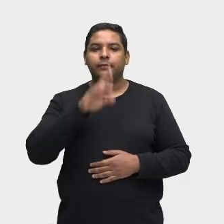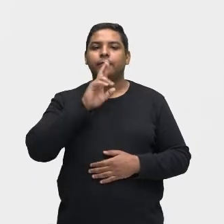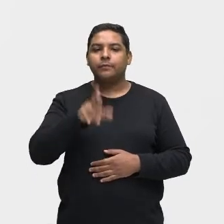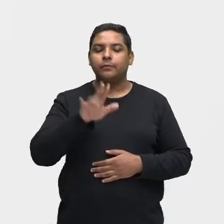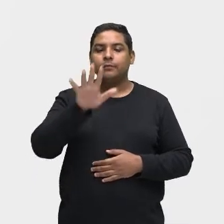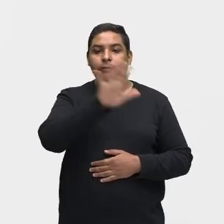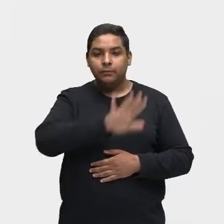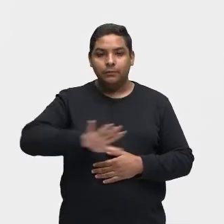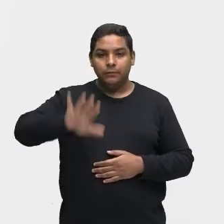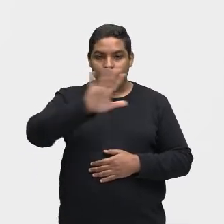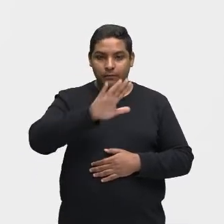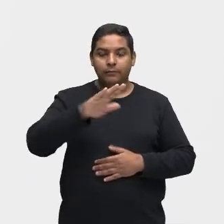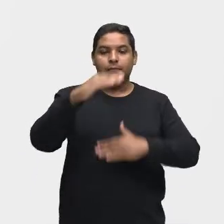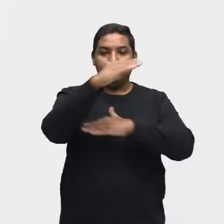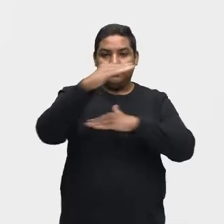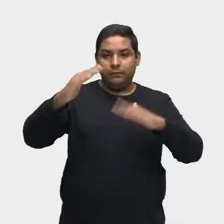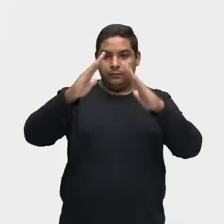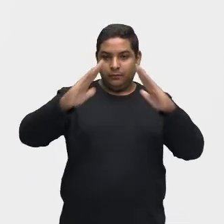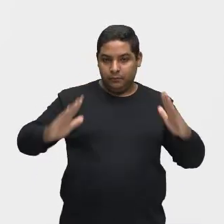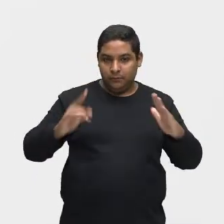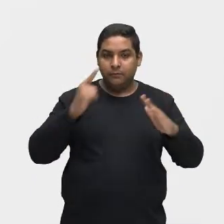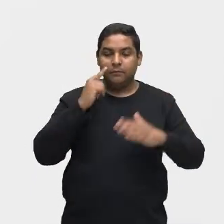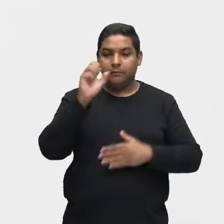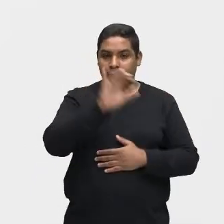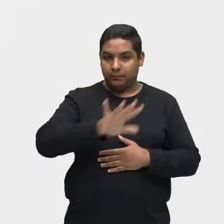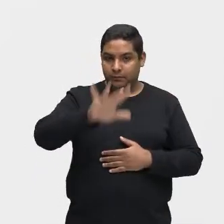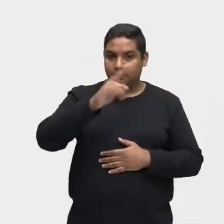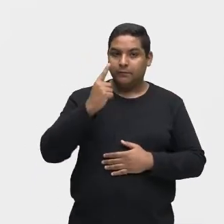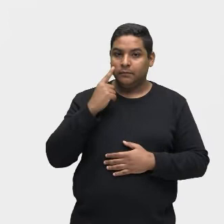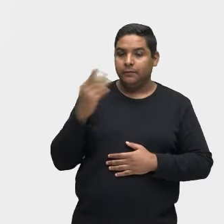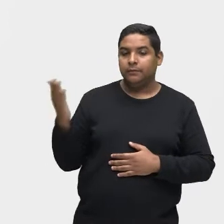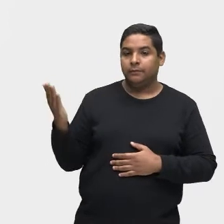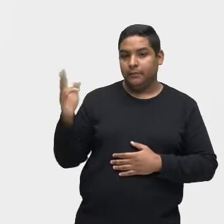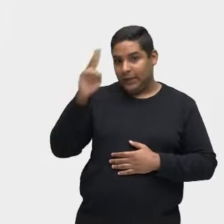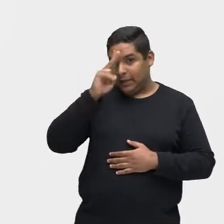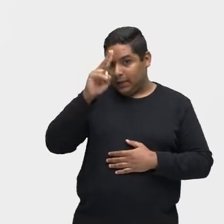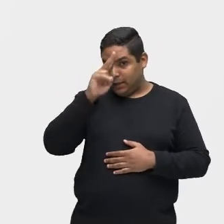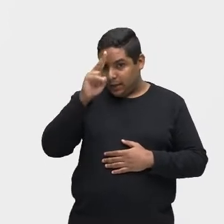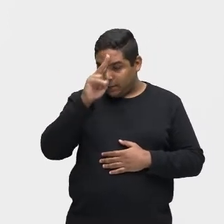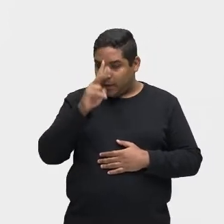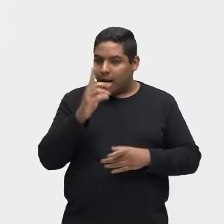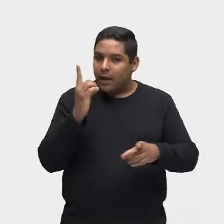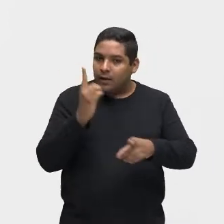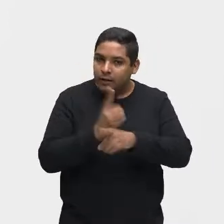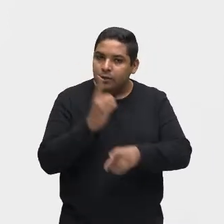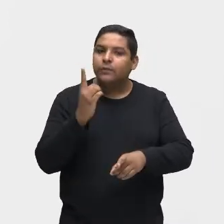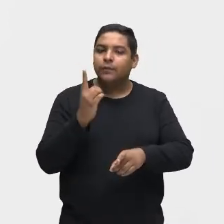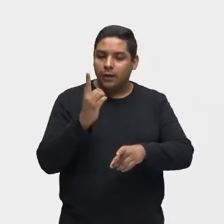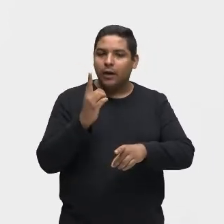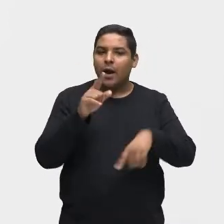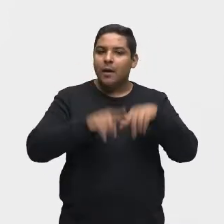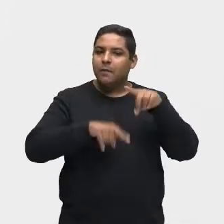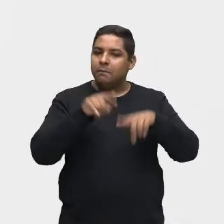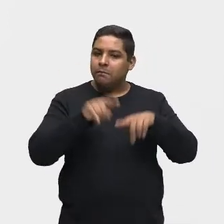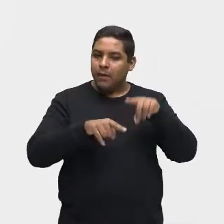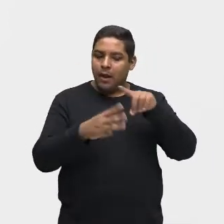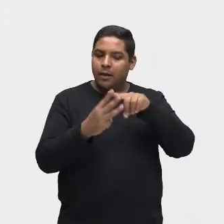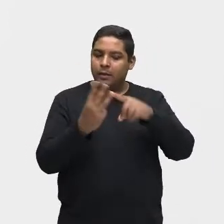do trapézio abaixo. Lembrando que, para nós identificarmos os seus elementos, eu